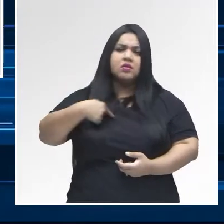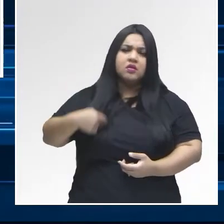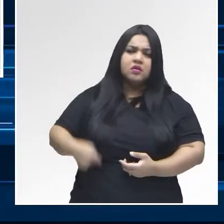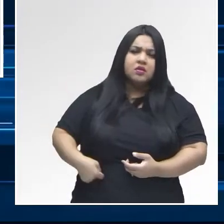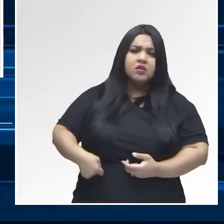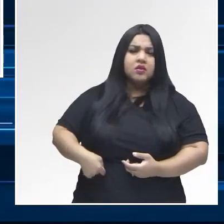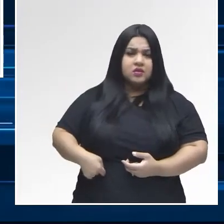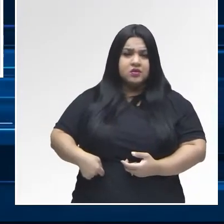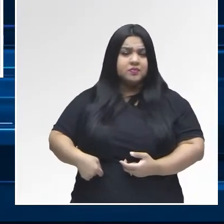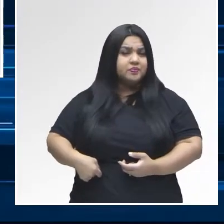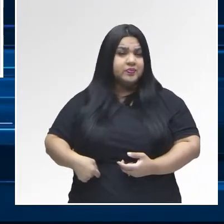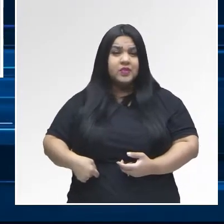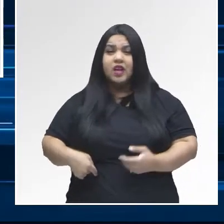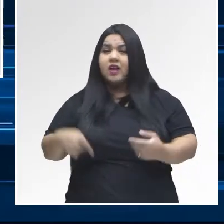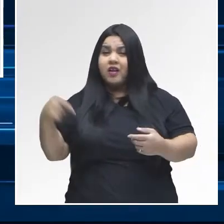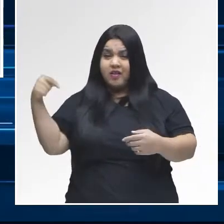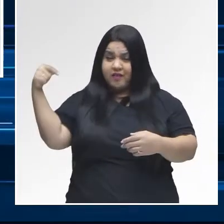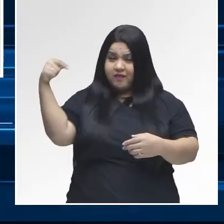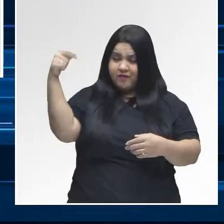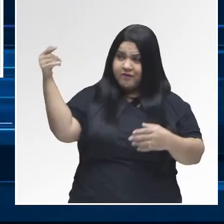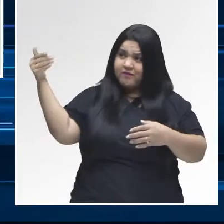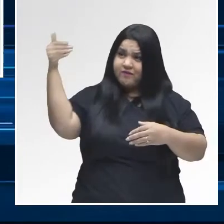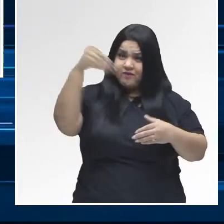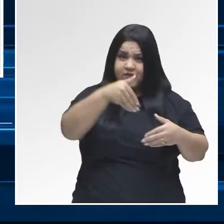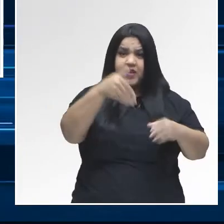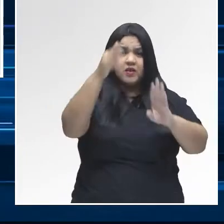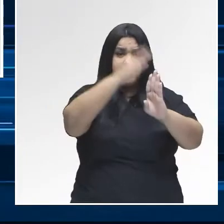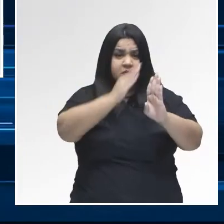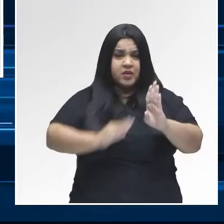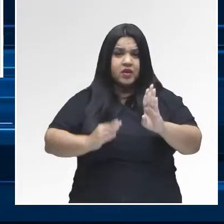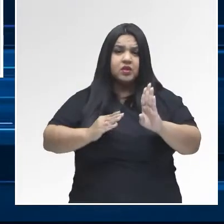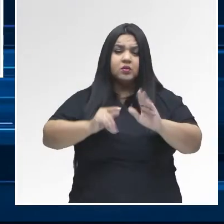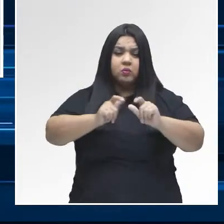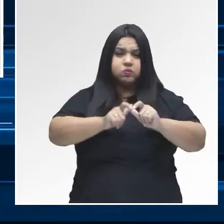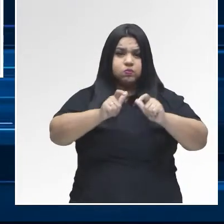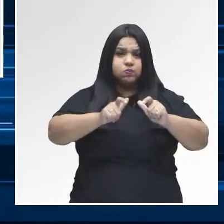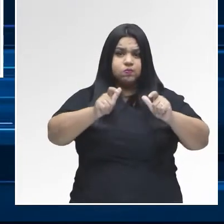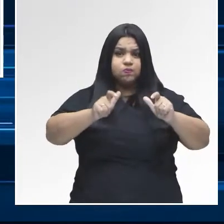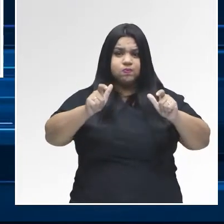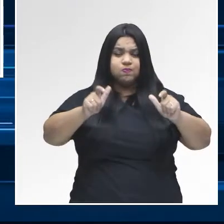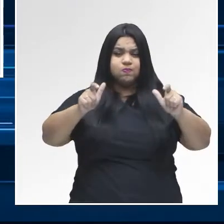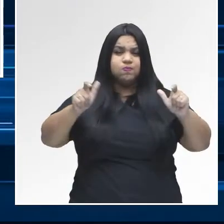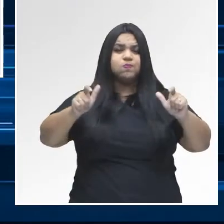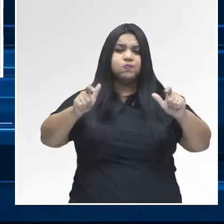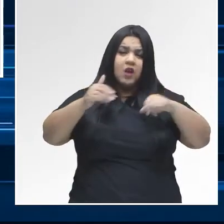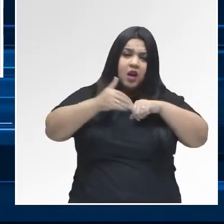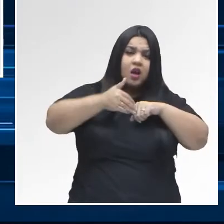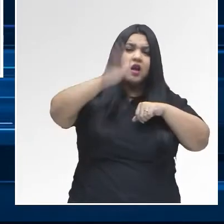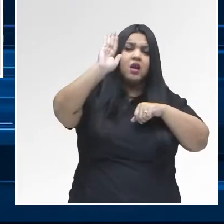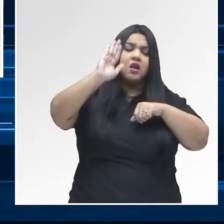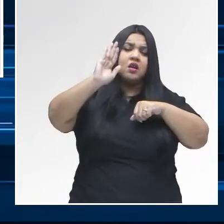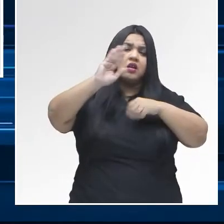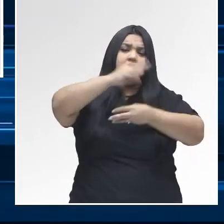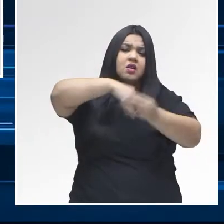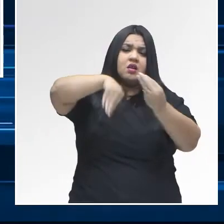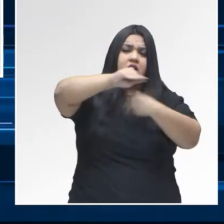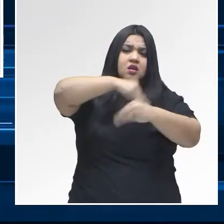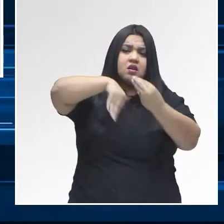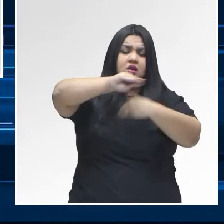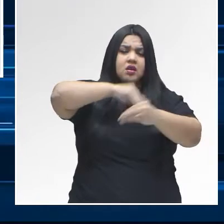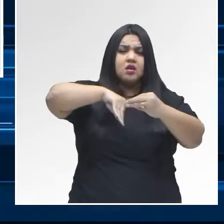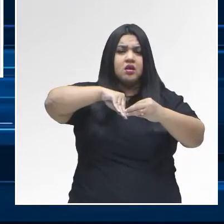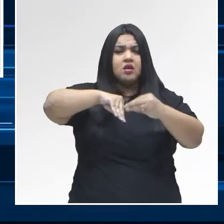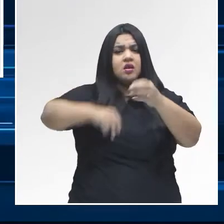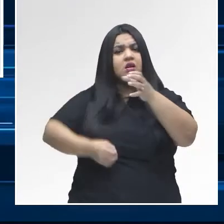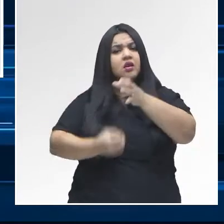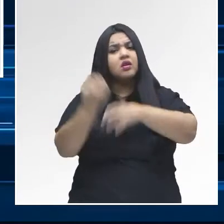Irã, Iraque, de pessoas que vêm se estabelecendo até hoje no Brasil, aumentando ainda mais a miscigenação que forma o